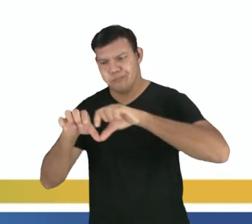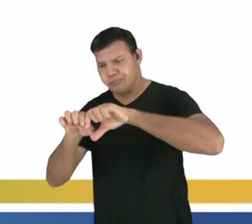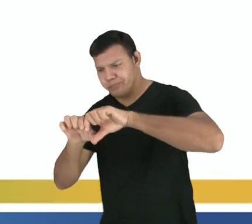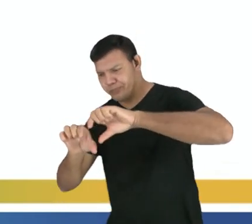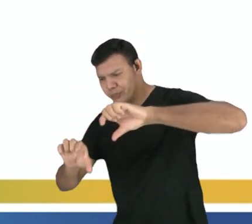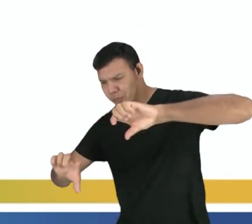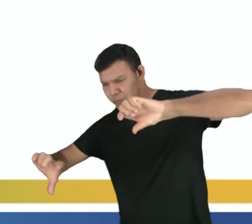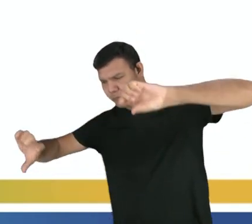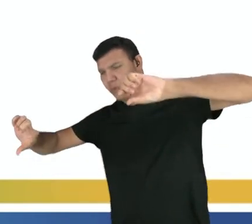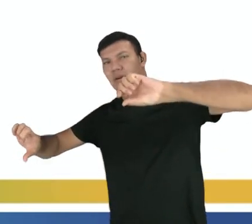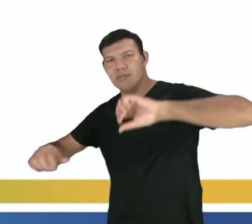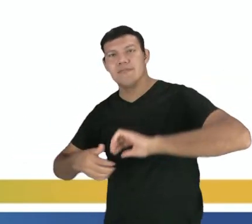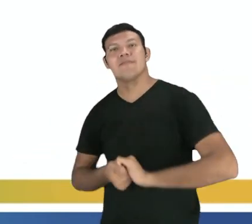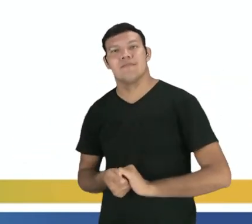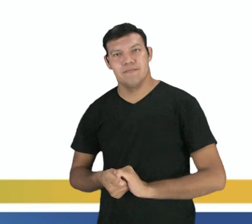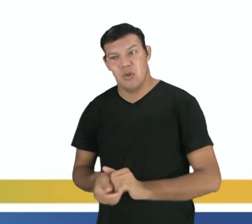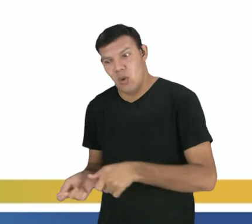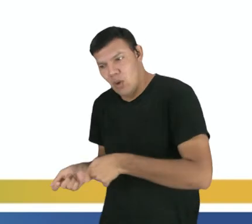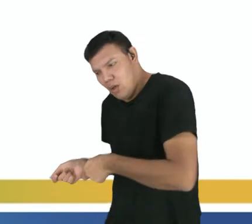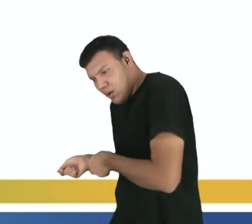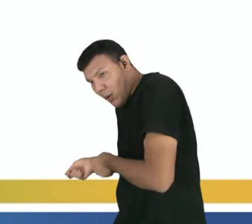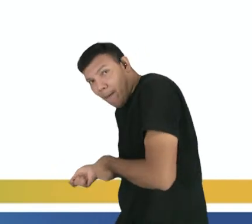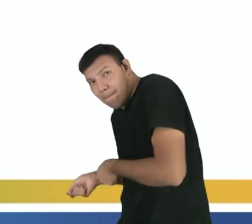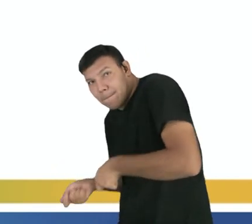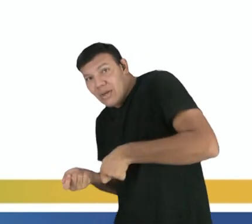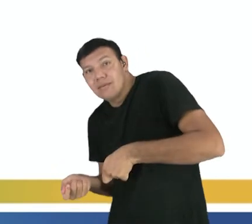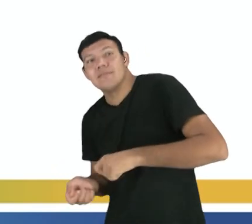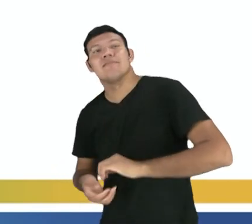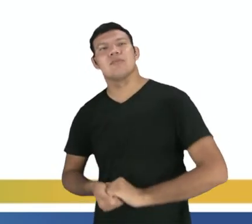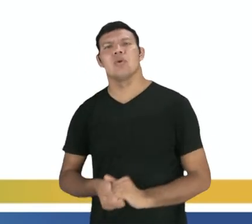bastões na mão. Que esporte é esse?